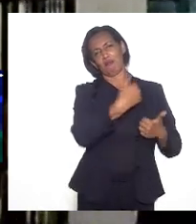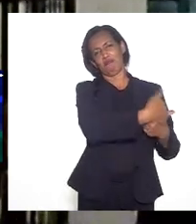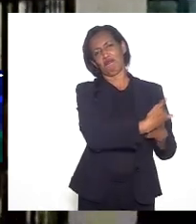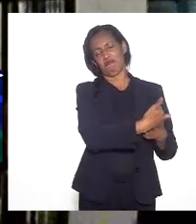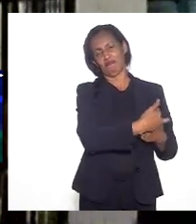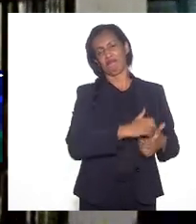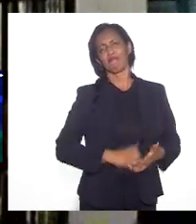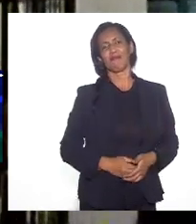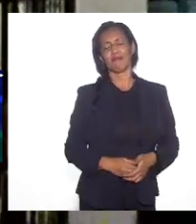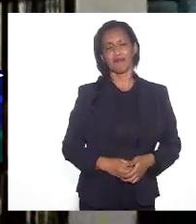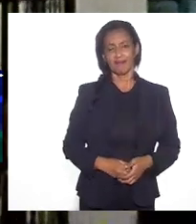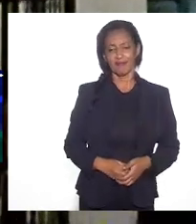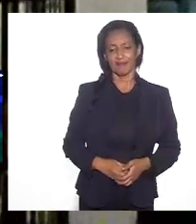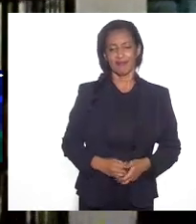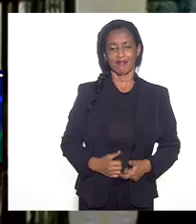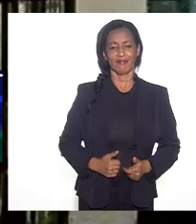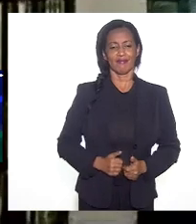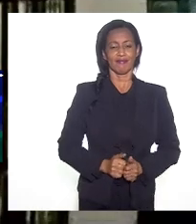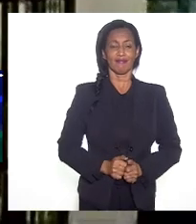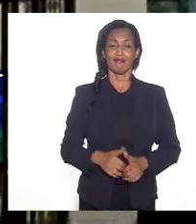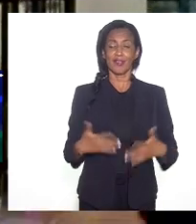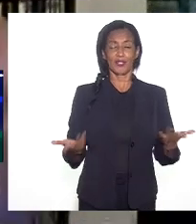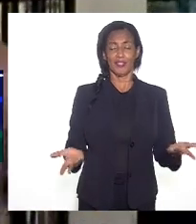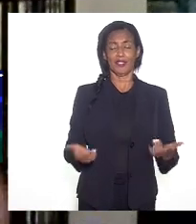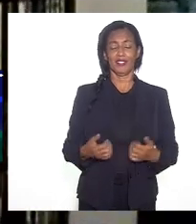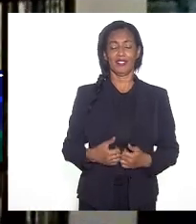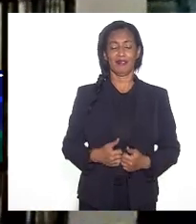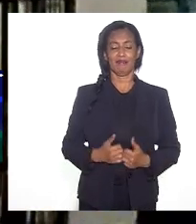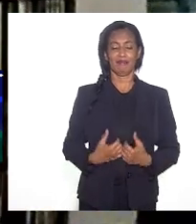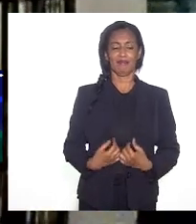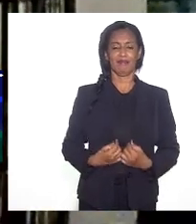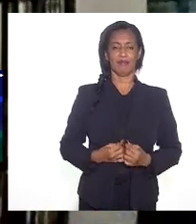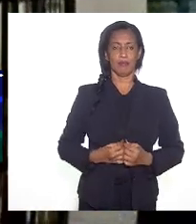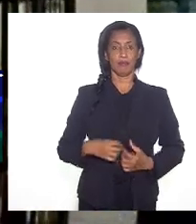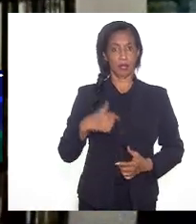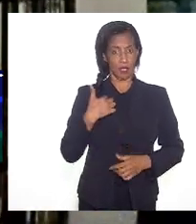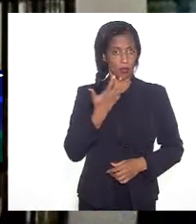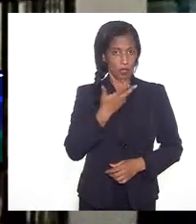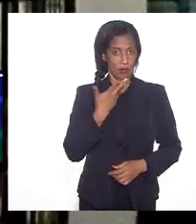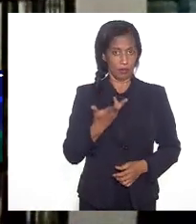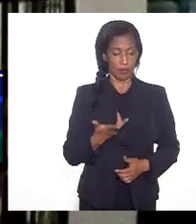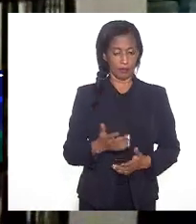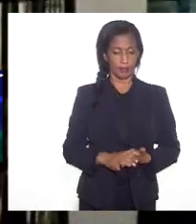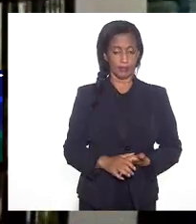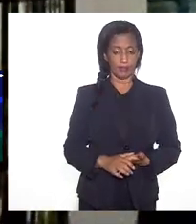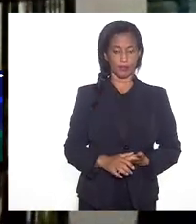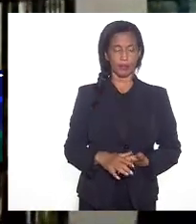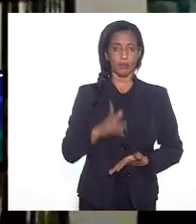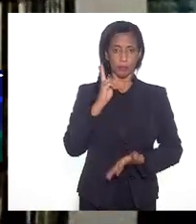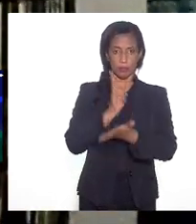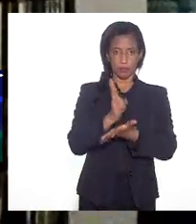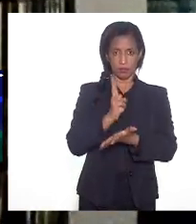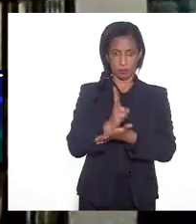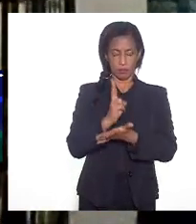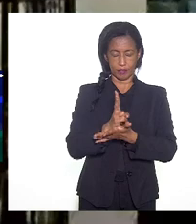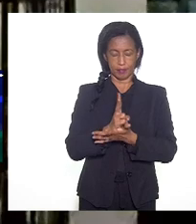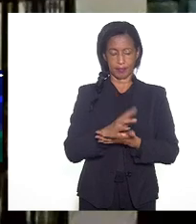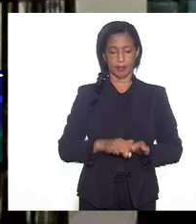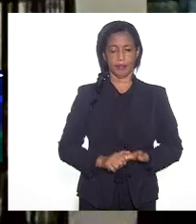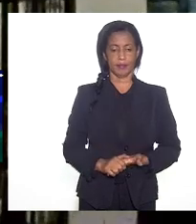representam. Entendeu? Então é isso aí. Eu queria dizer o seguinte: o que eu sempre falo, veja